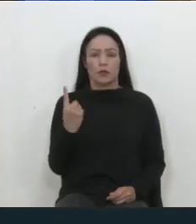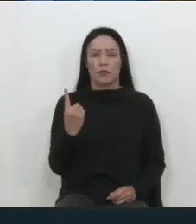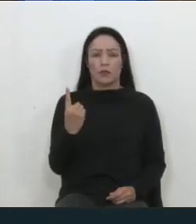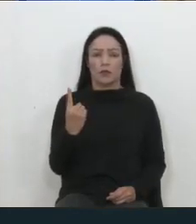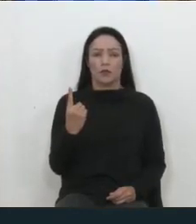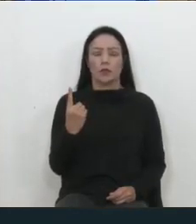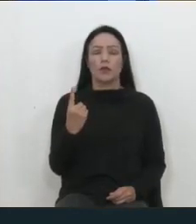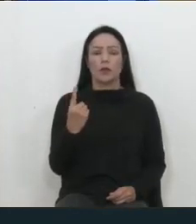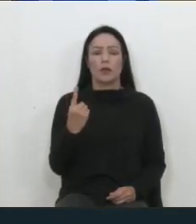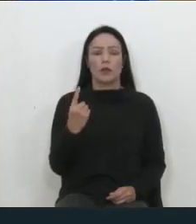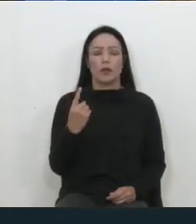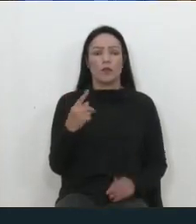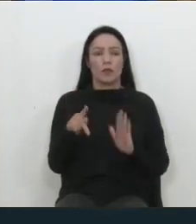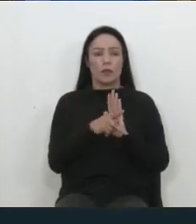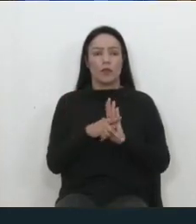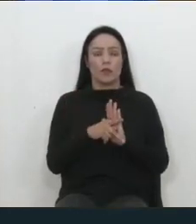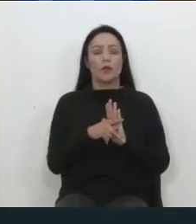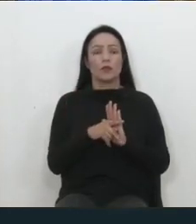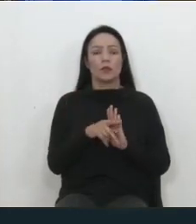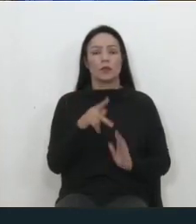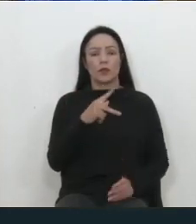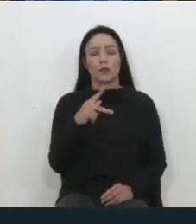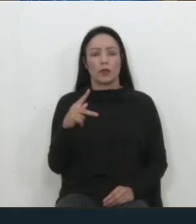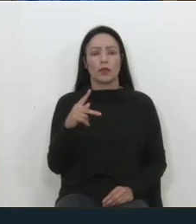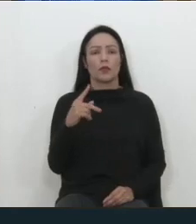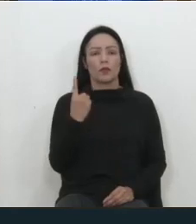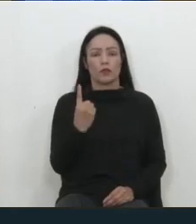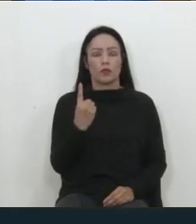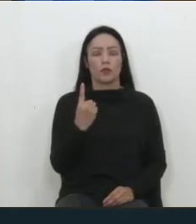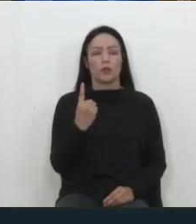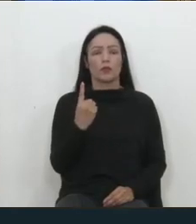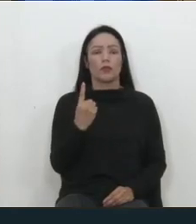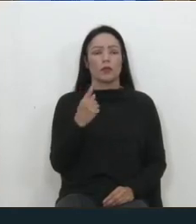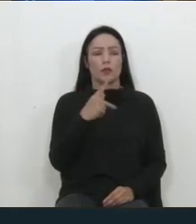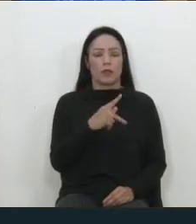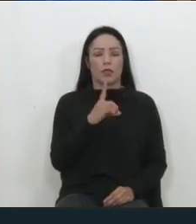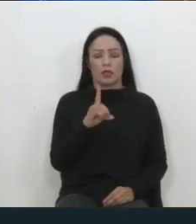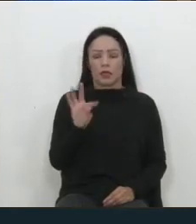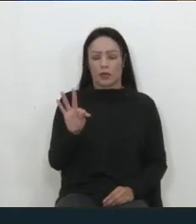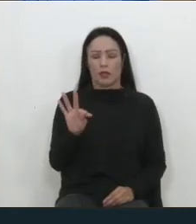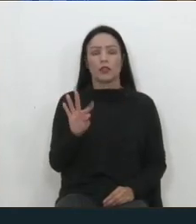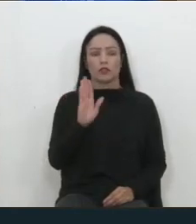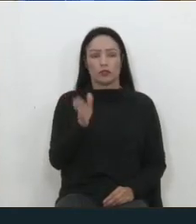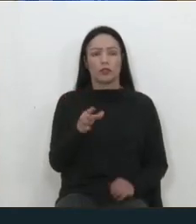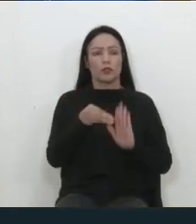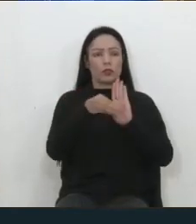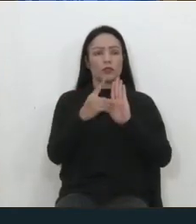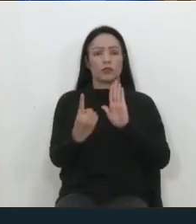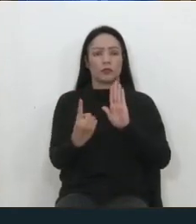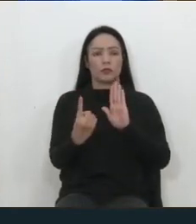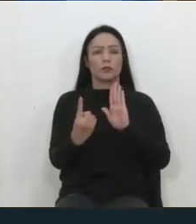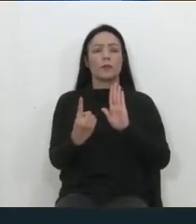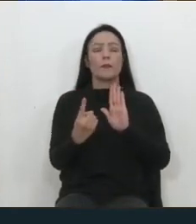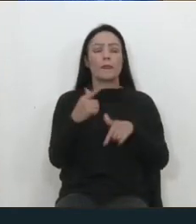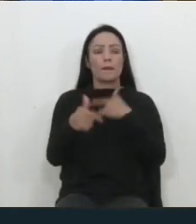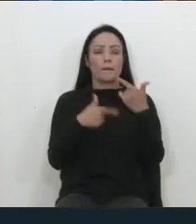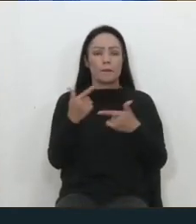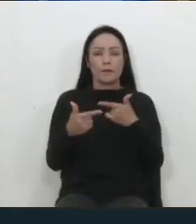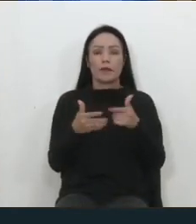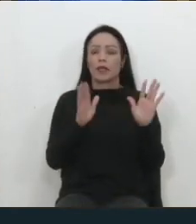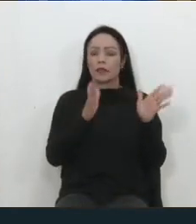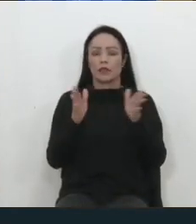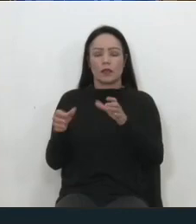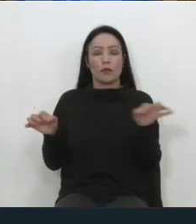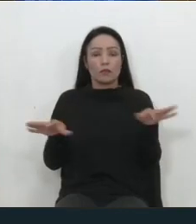1, PP 1, PDT já indicado vereador Leandro Dourado. Os trabalhos deverão ser concluídos